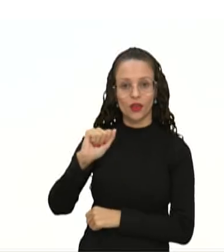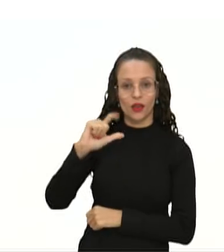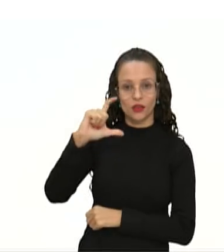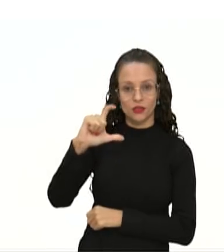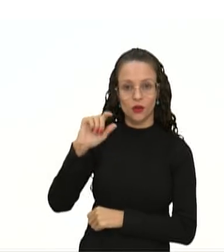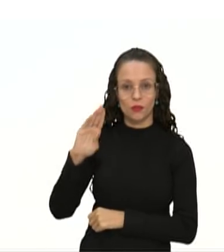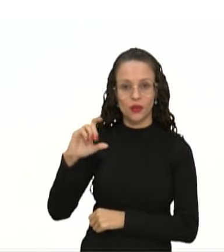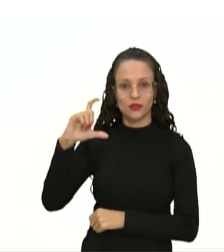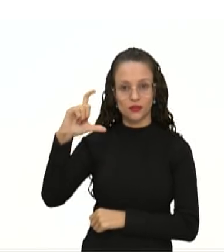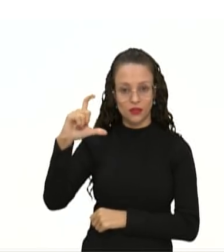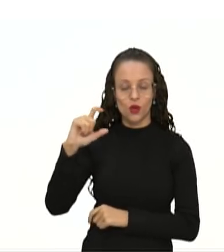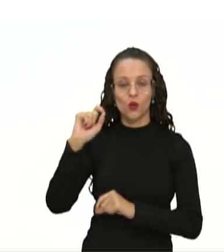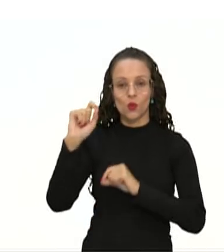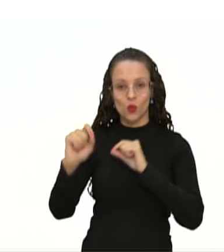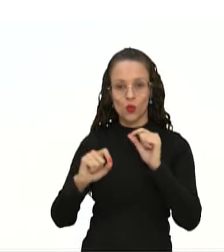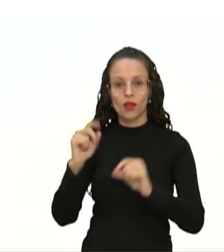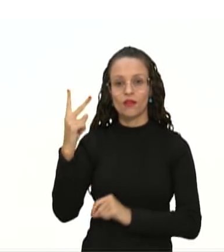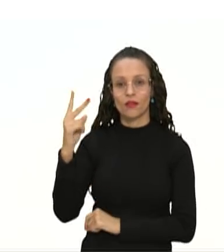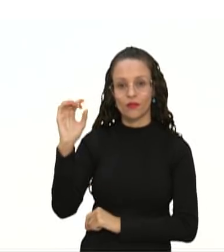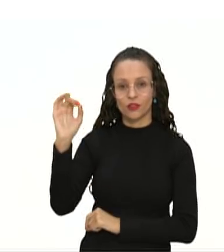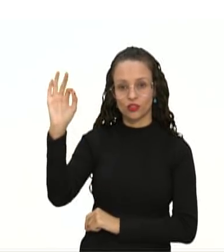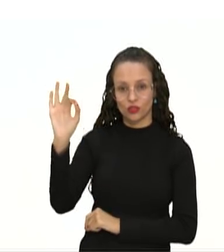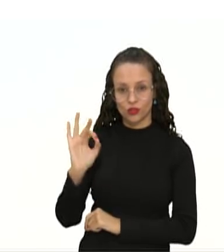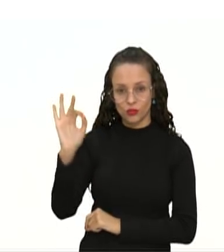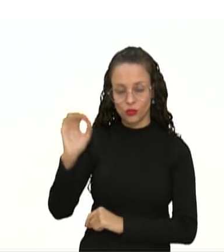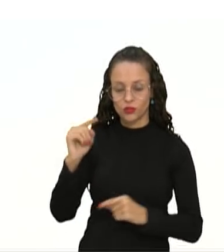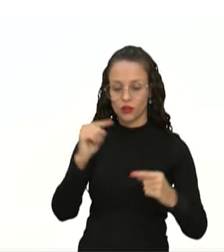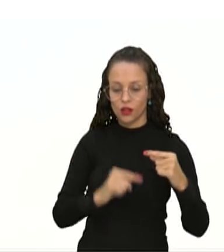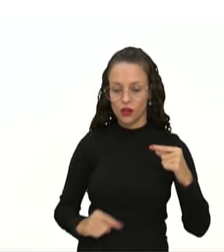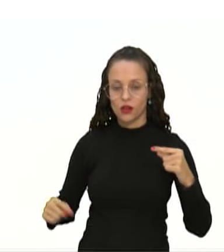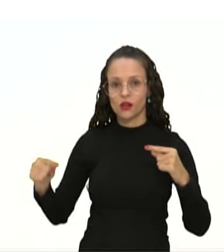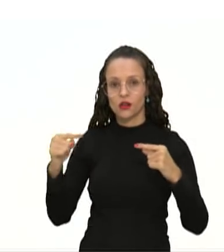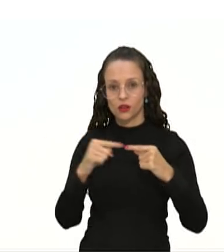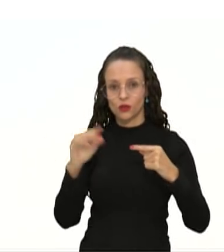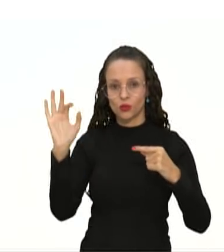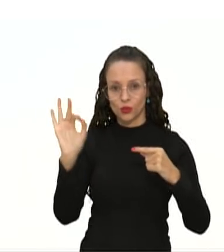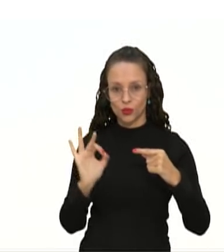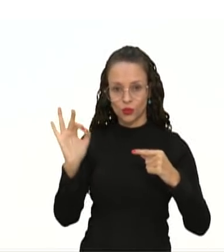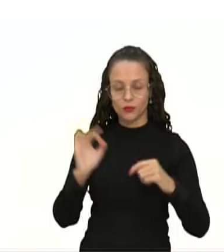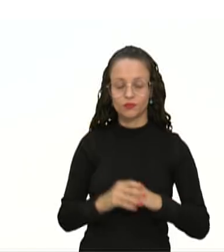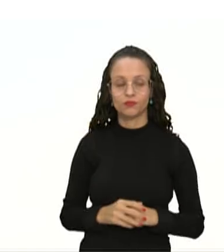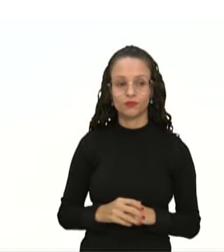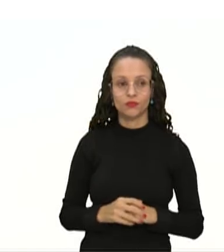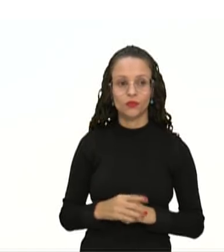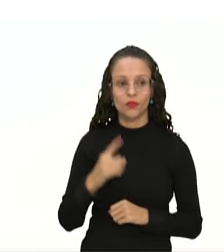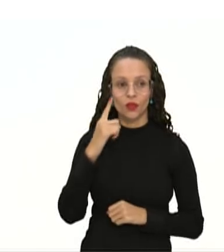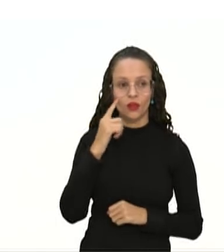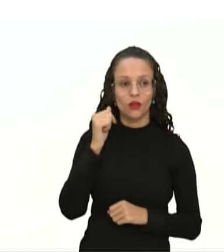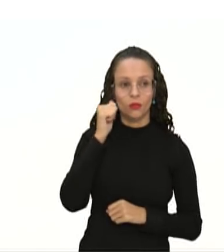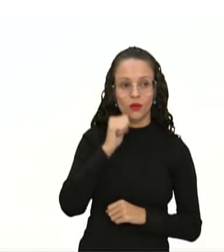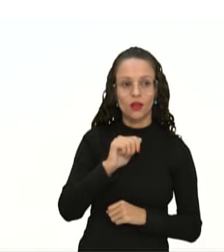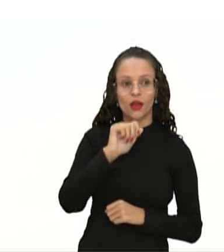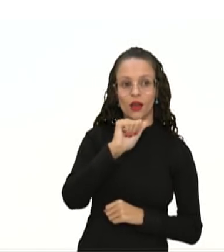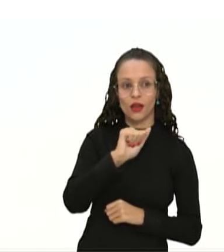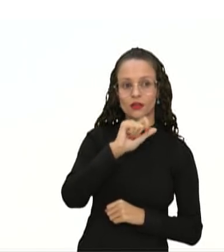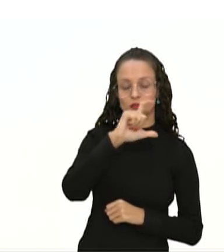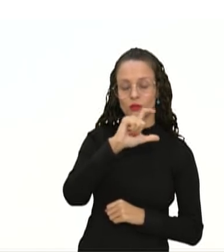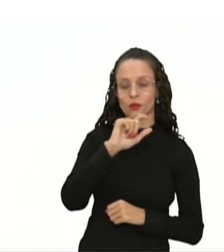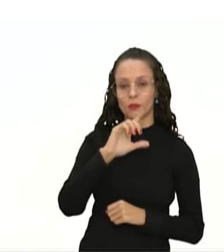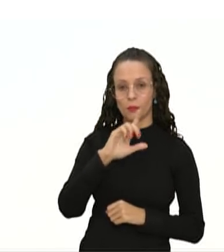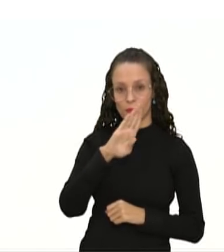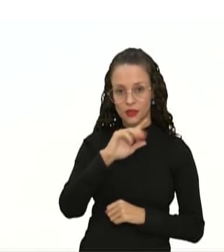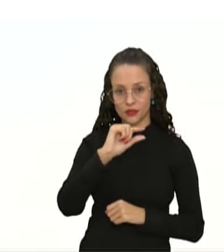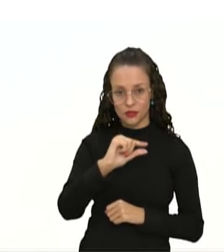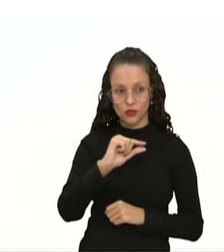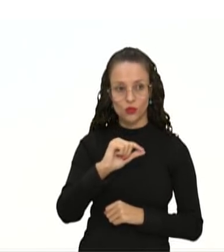bezão, autossômicos, com 20% de taxa de recombinação. Considere o cruzamento fêmea, azão, bezinho, azinho,